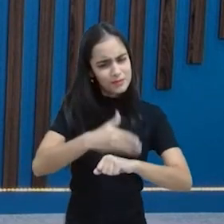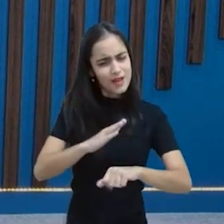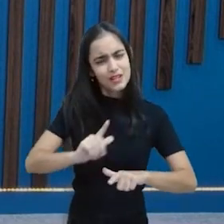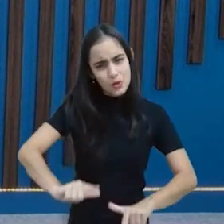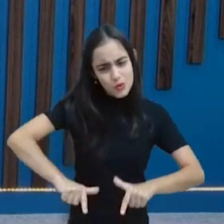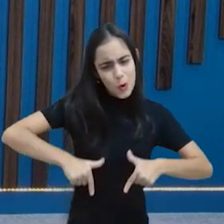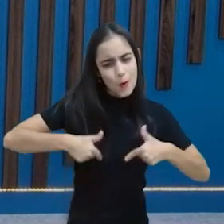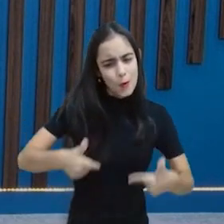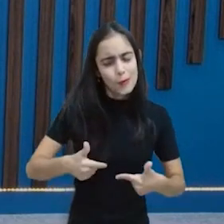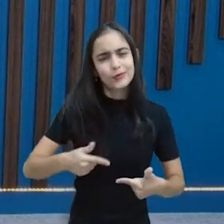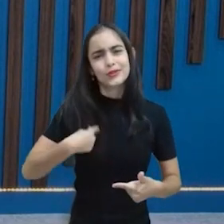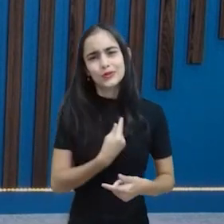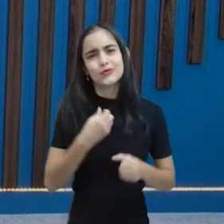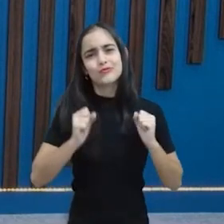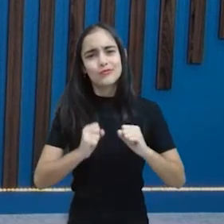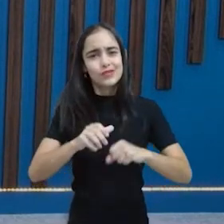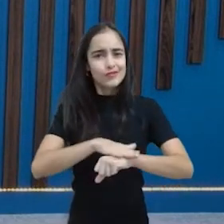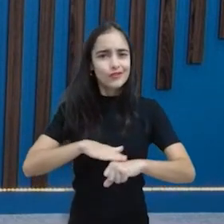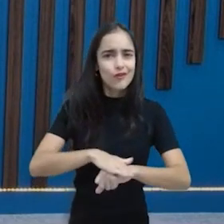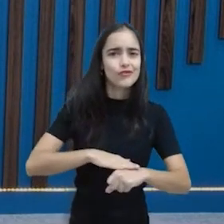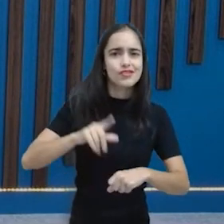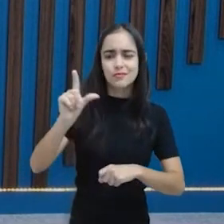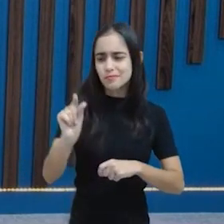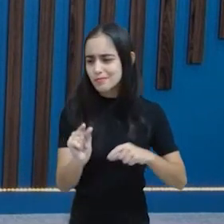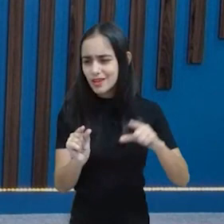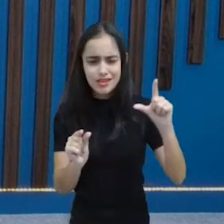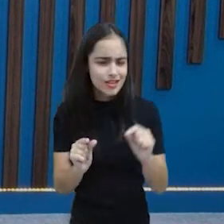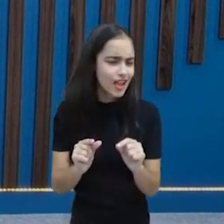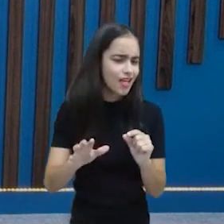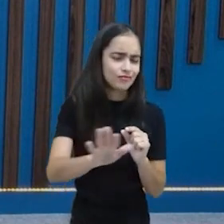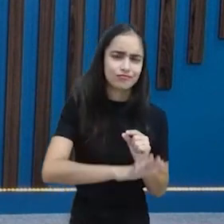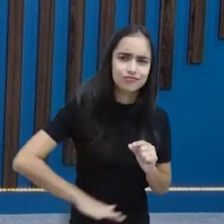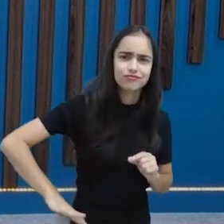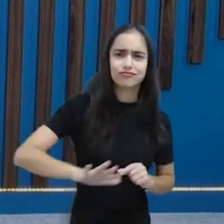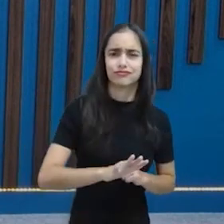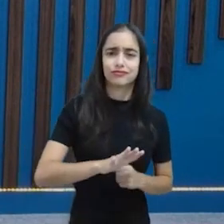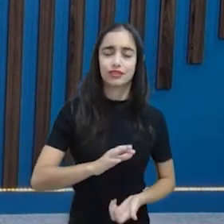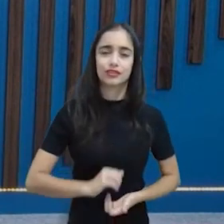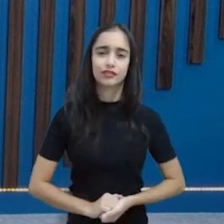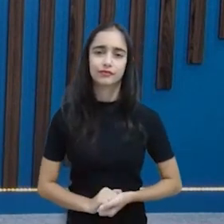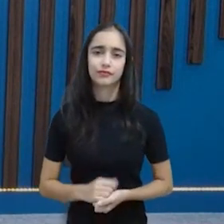que a gente pode, né, conversar em pequenos espaços, né? A gente começa nos micros